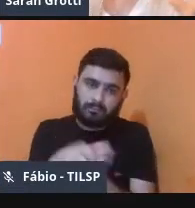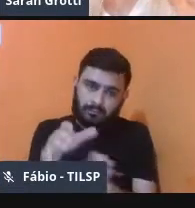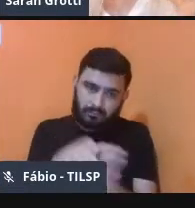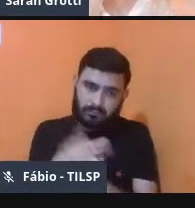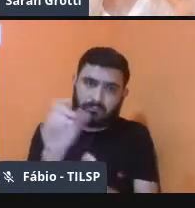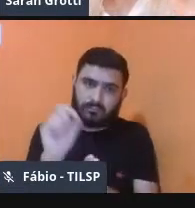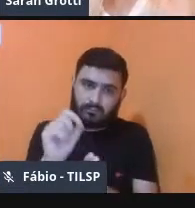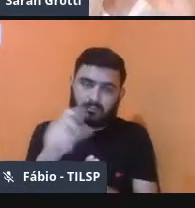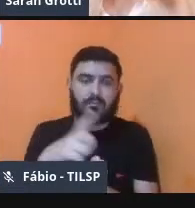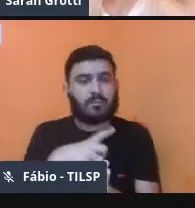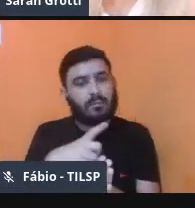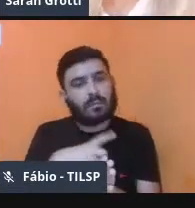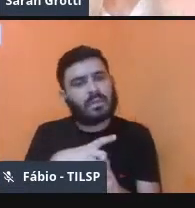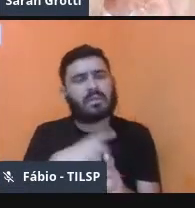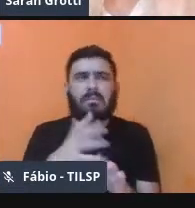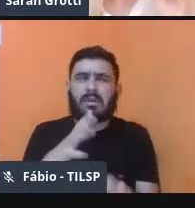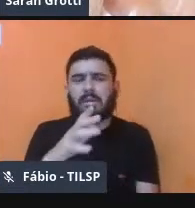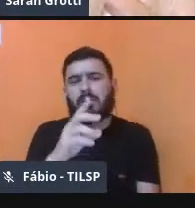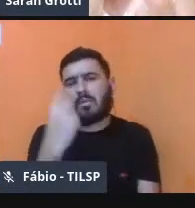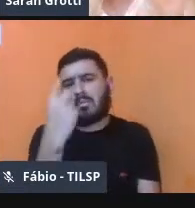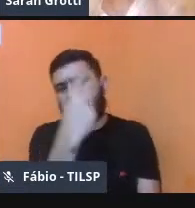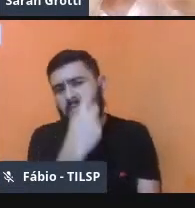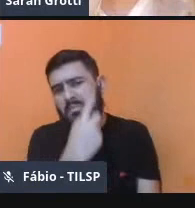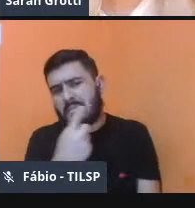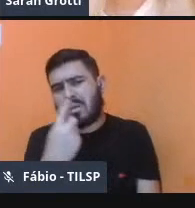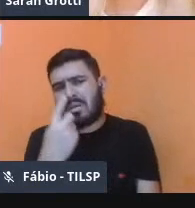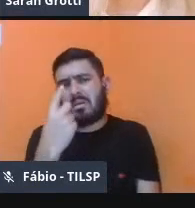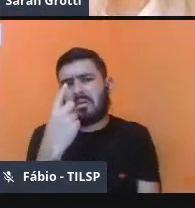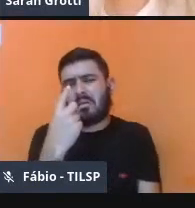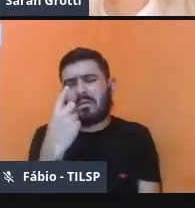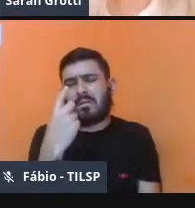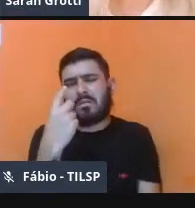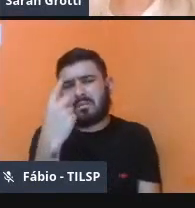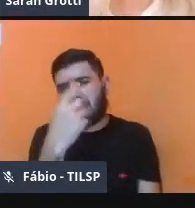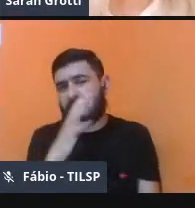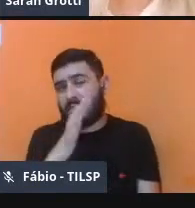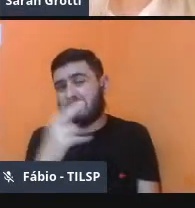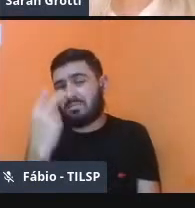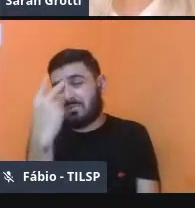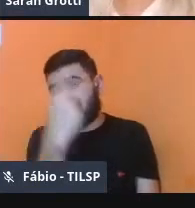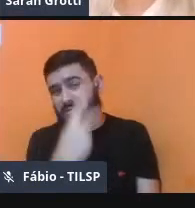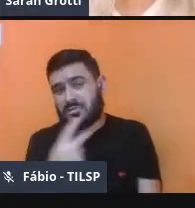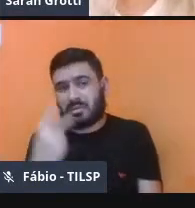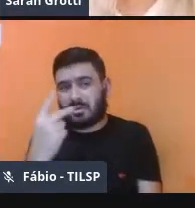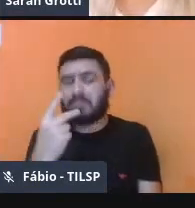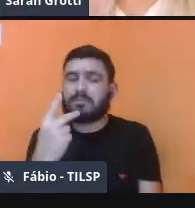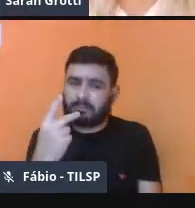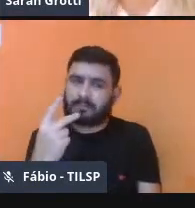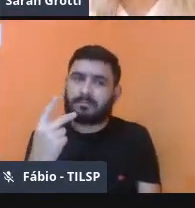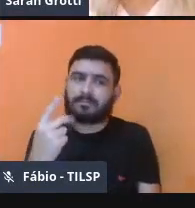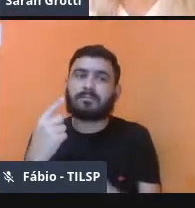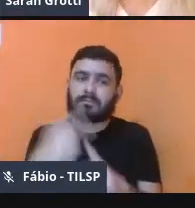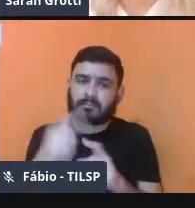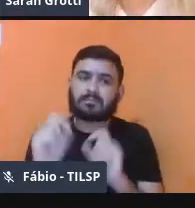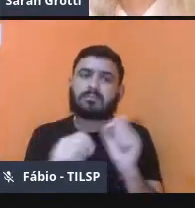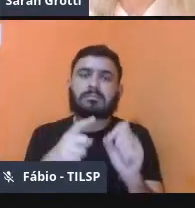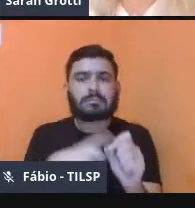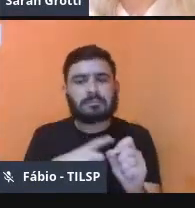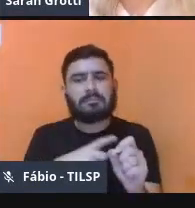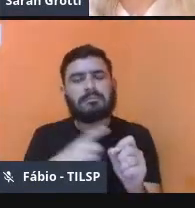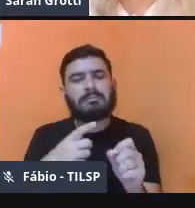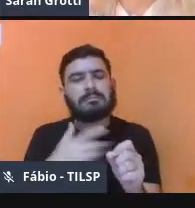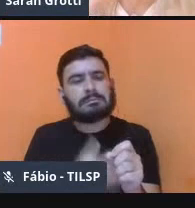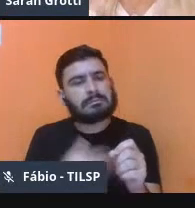uma consulta de 1h30, 2 horas, eu tô beirando as 2 horas, porque gosto que saia